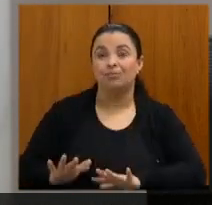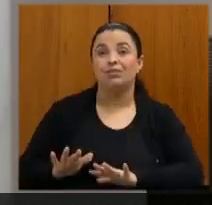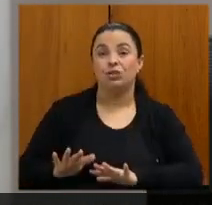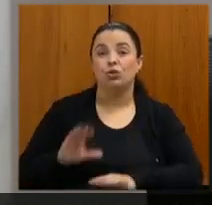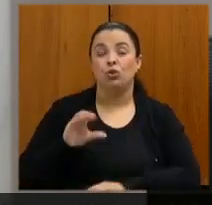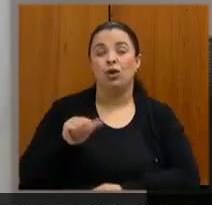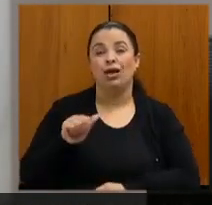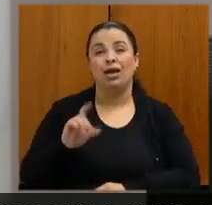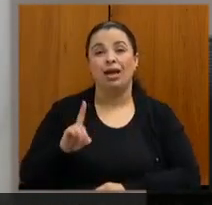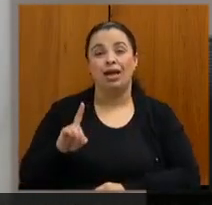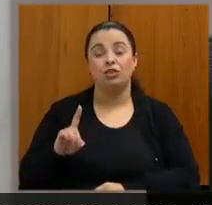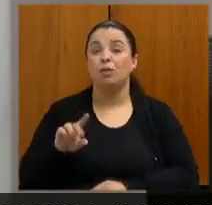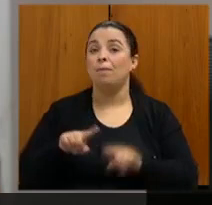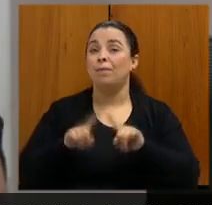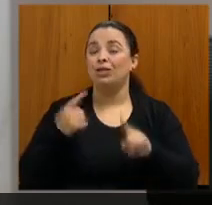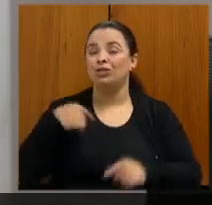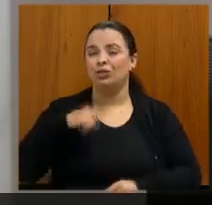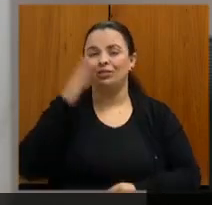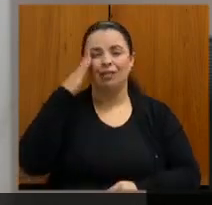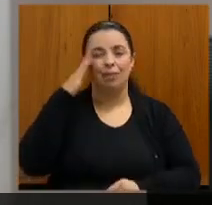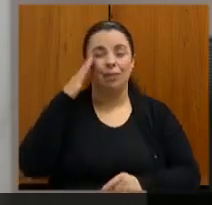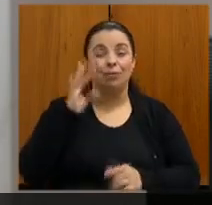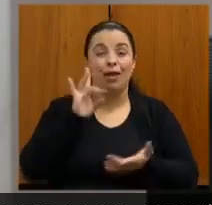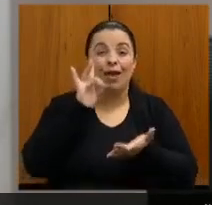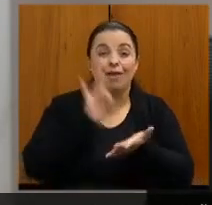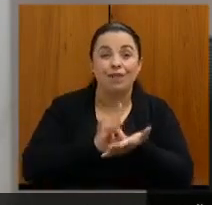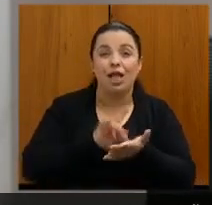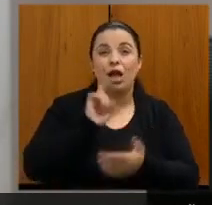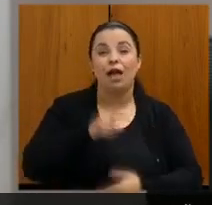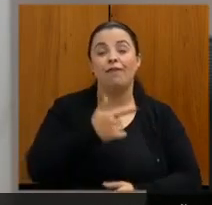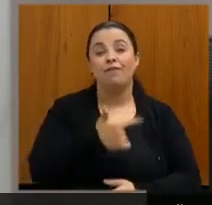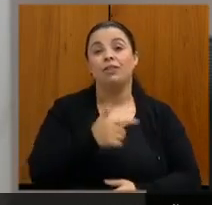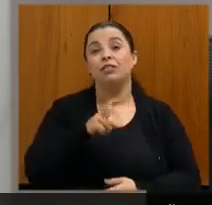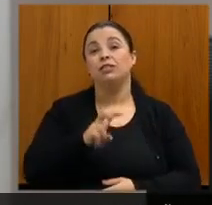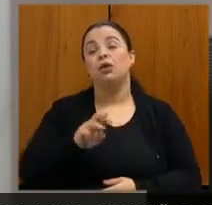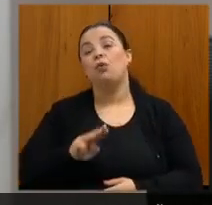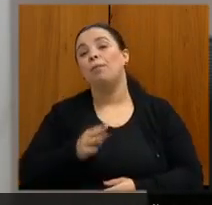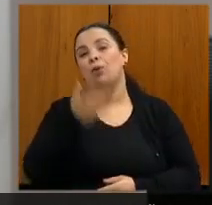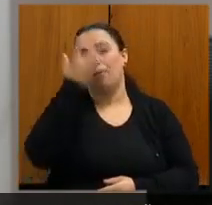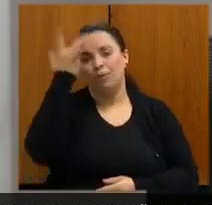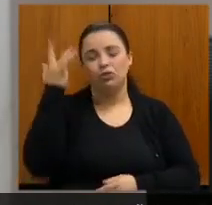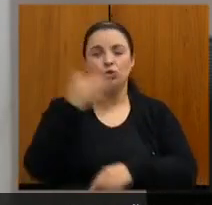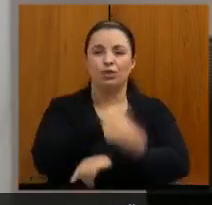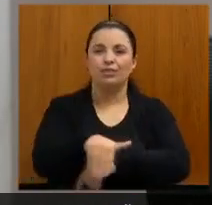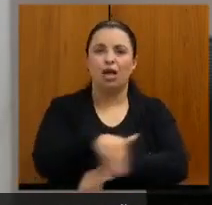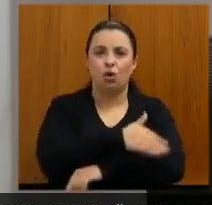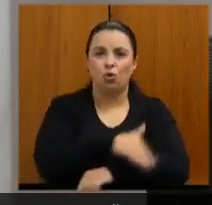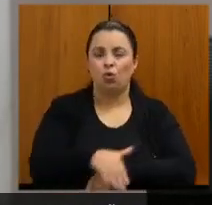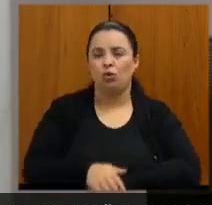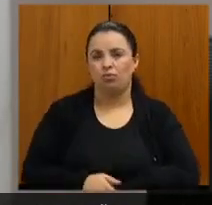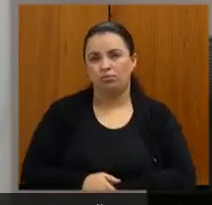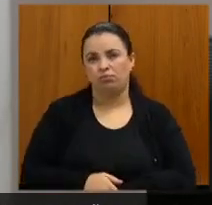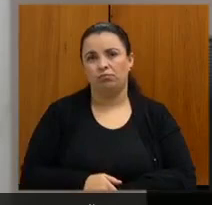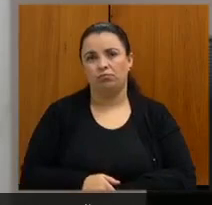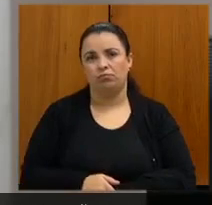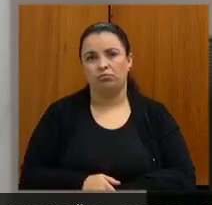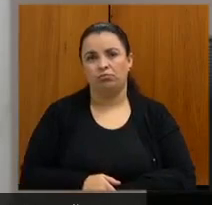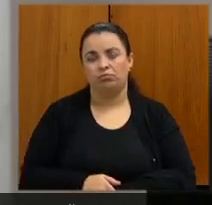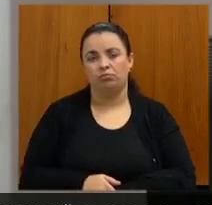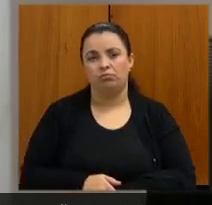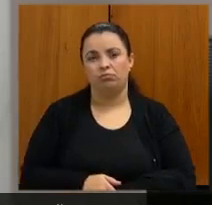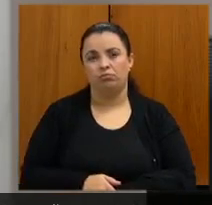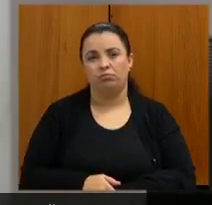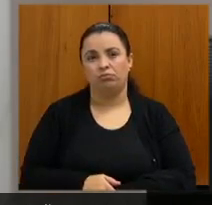25 mil pessoas entendeu então as ocupações elas deveriam a todo momento